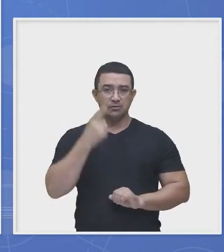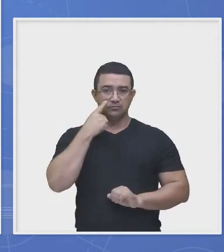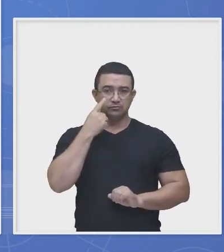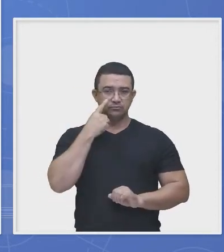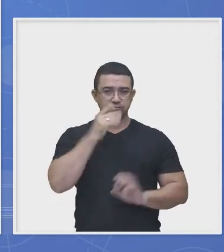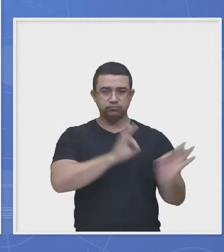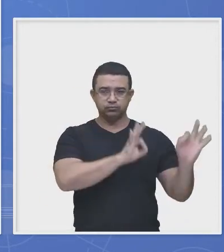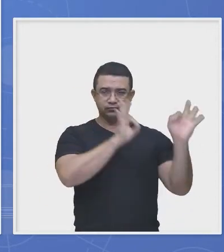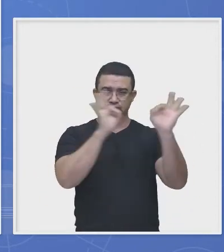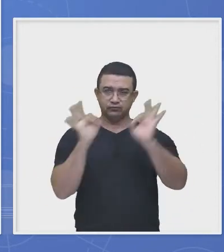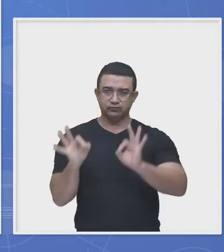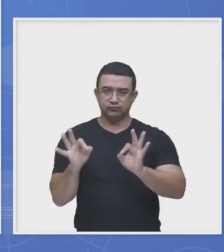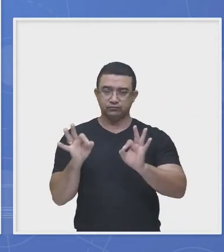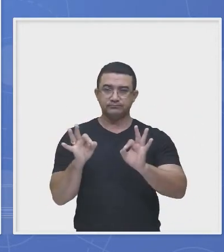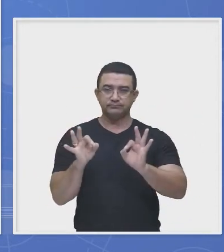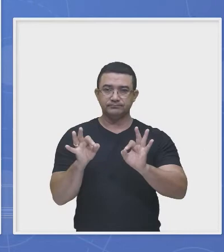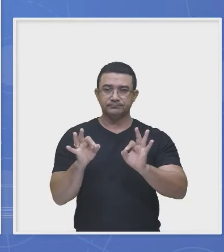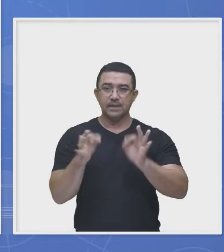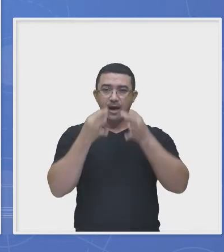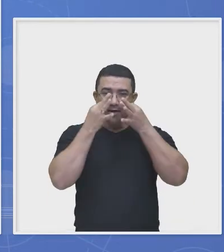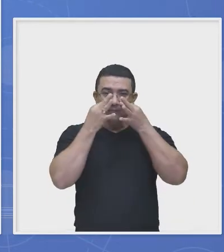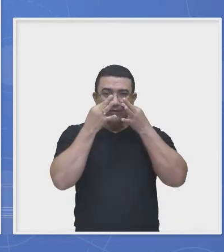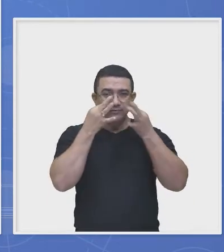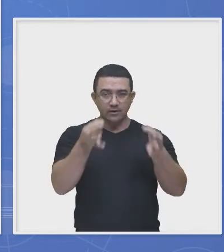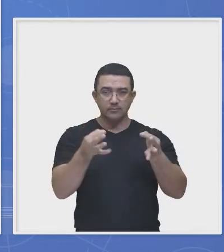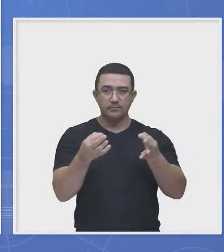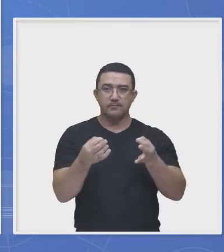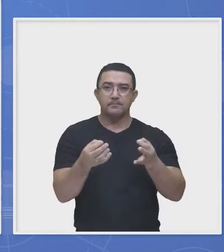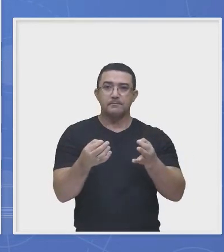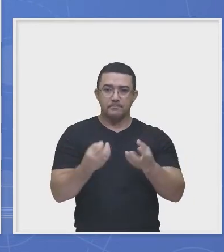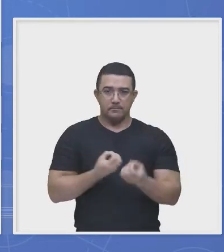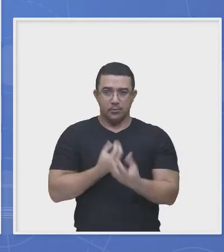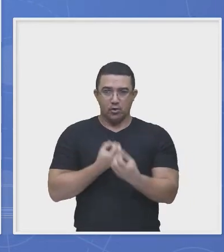ao vídeo e prestem bastante atenção na declamação do poema.